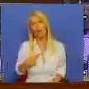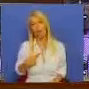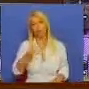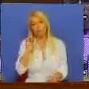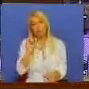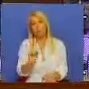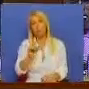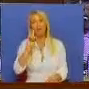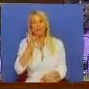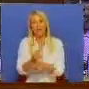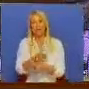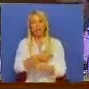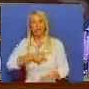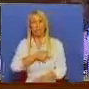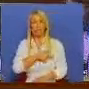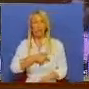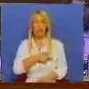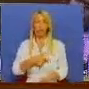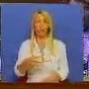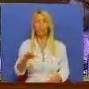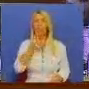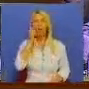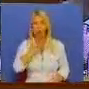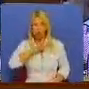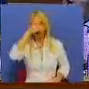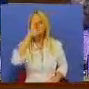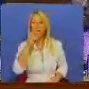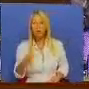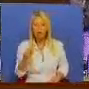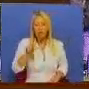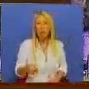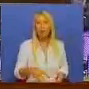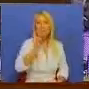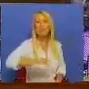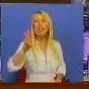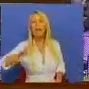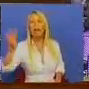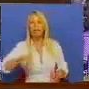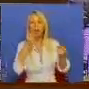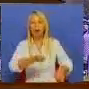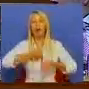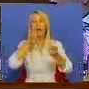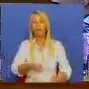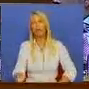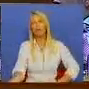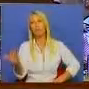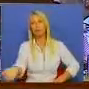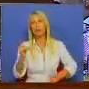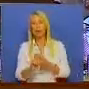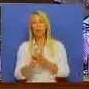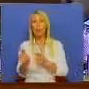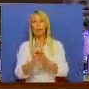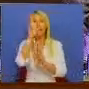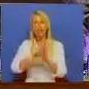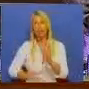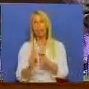fiscalização. Sr. Ministro, tem hoje milhares e milhares de agricultores à espera do pagamento, do regime de pagamento